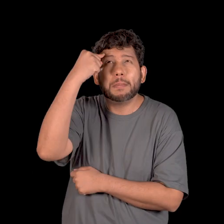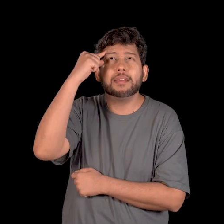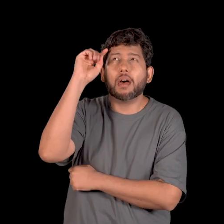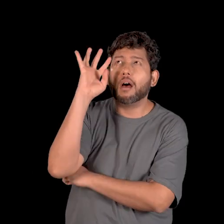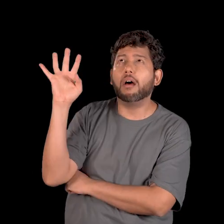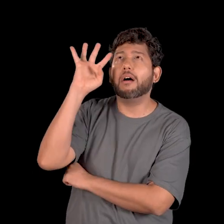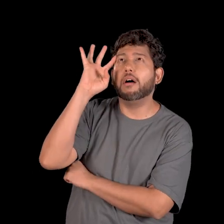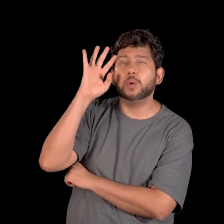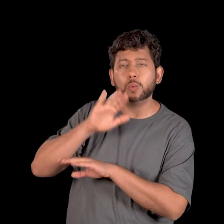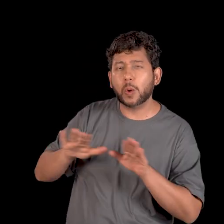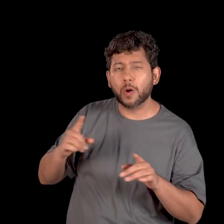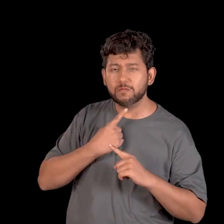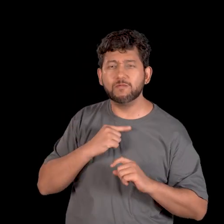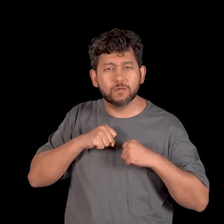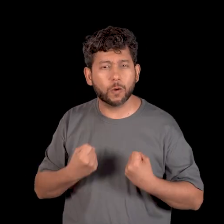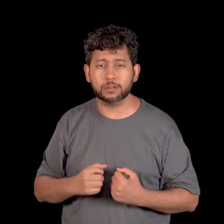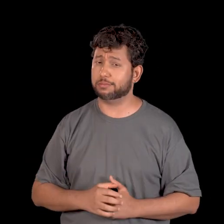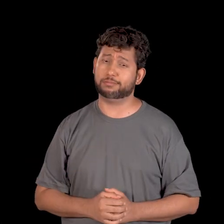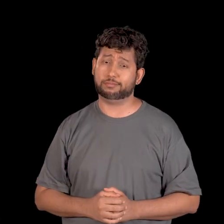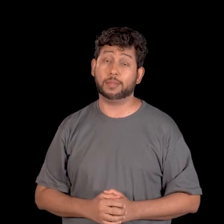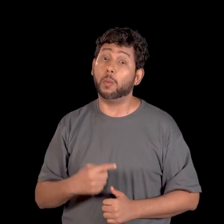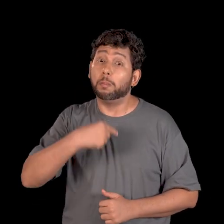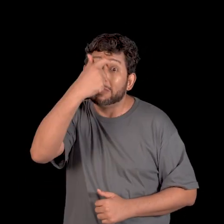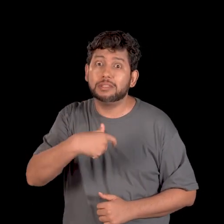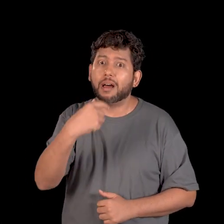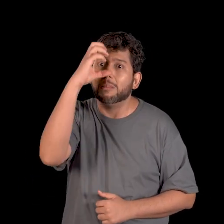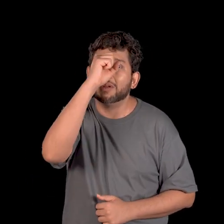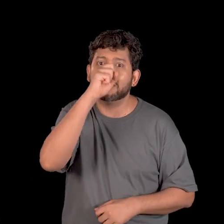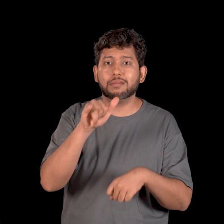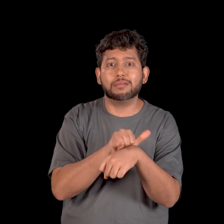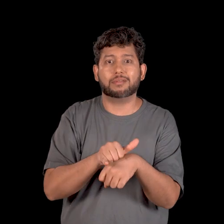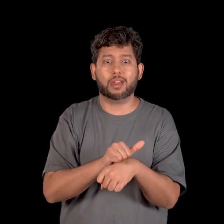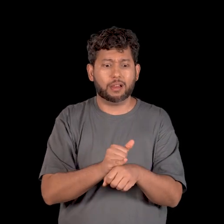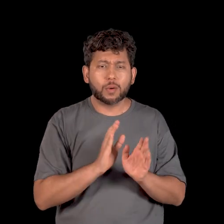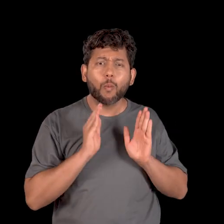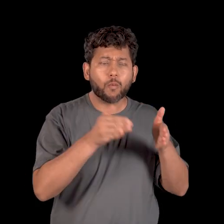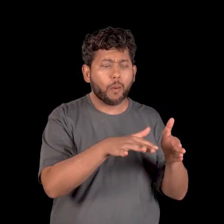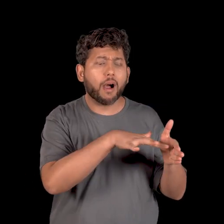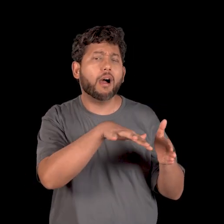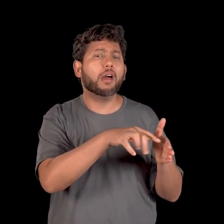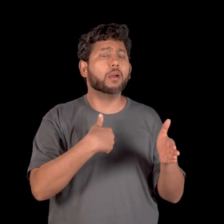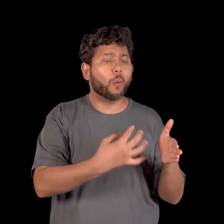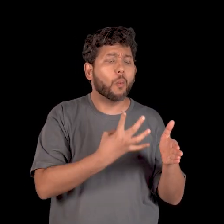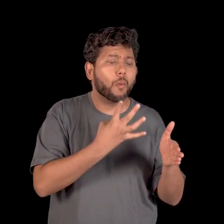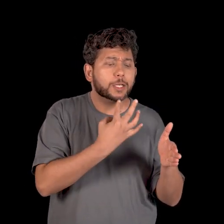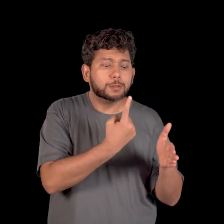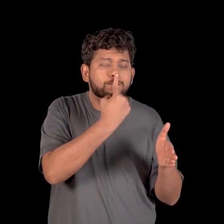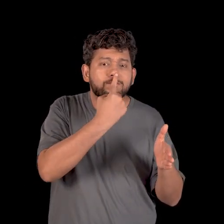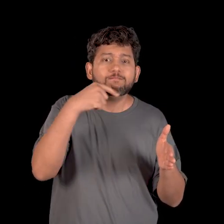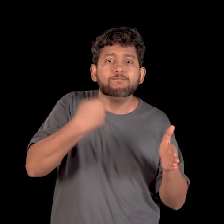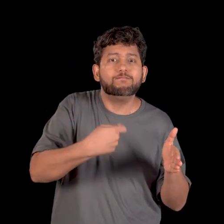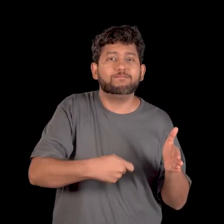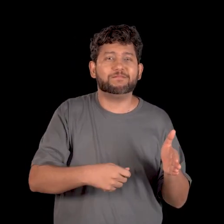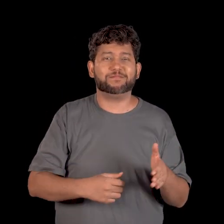ideia na cabeça e força de vontade. Esse empreendedor precisa ter uma boa estratégia e conhecimento do nicho no qual seu produto